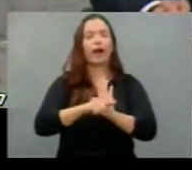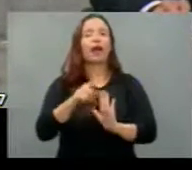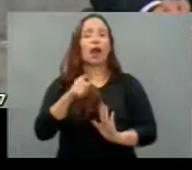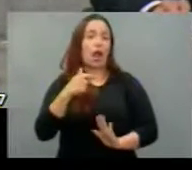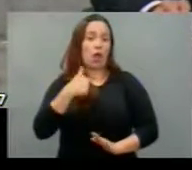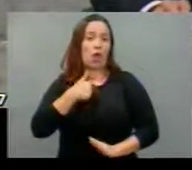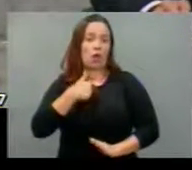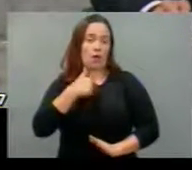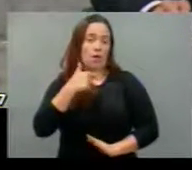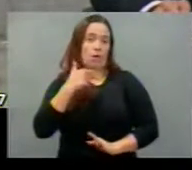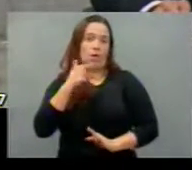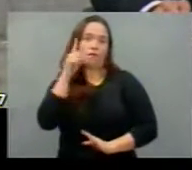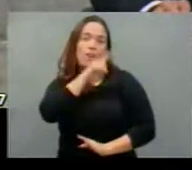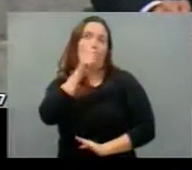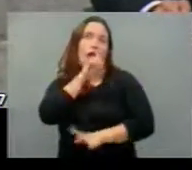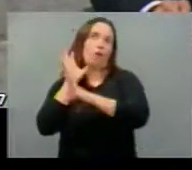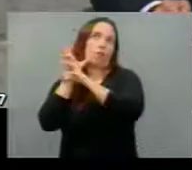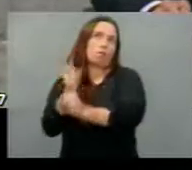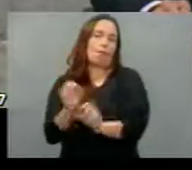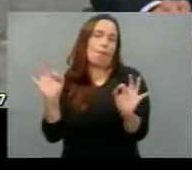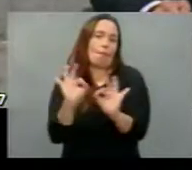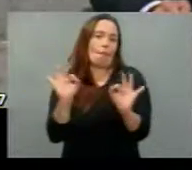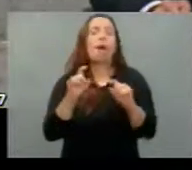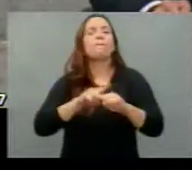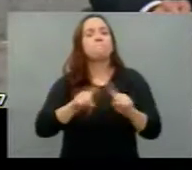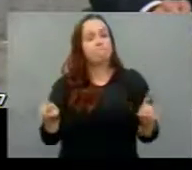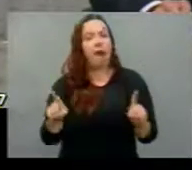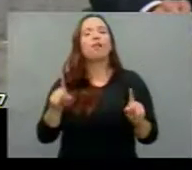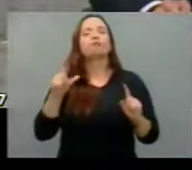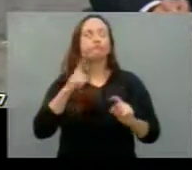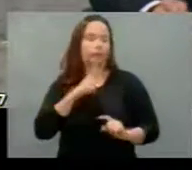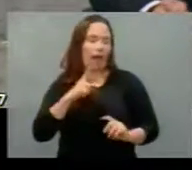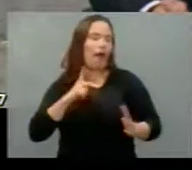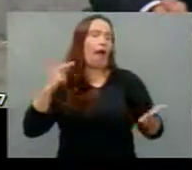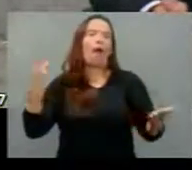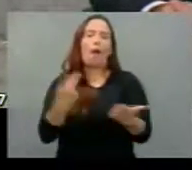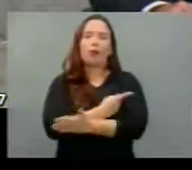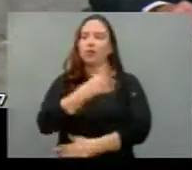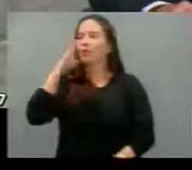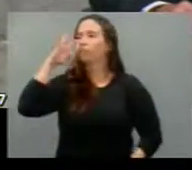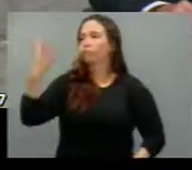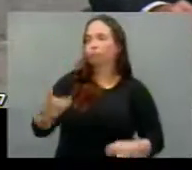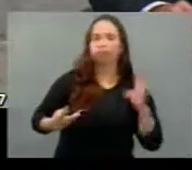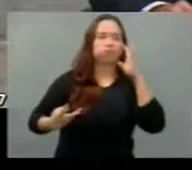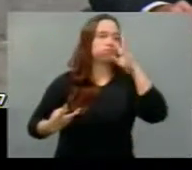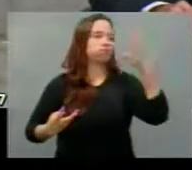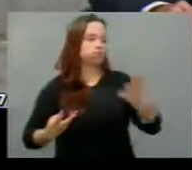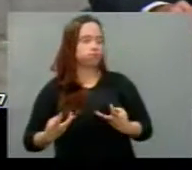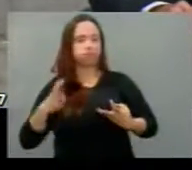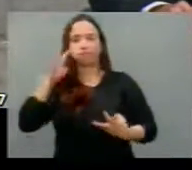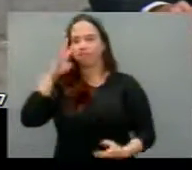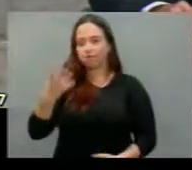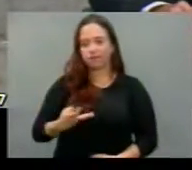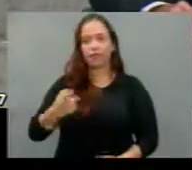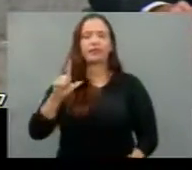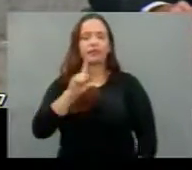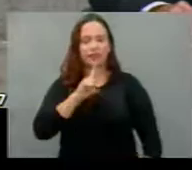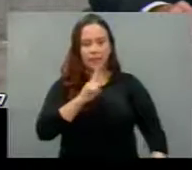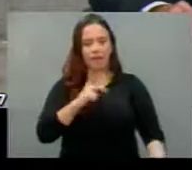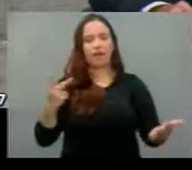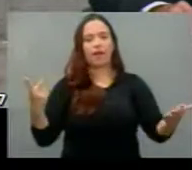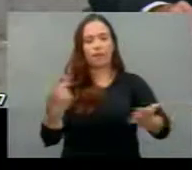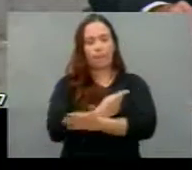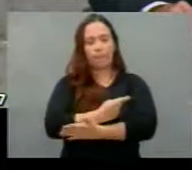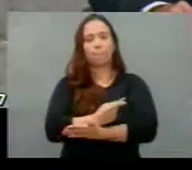nossa conduta, todos nós estamos. E se a pessoa quiser ser alvo de ataque de entidades e alvo de ataque